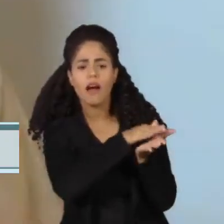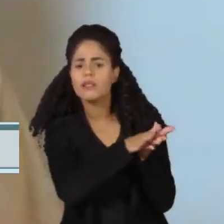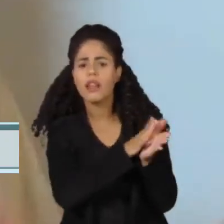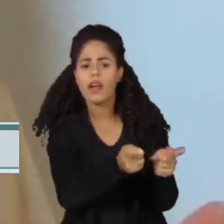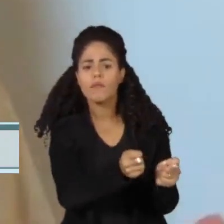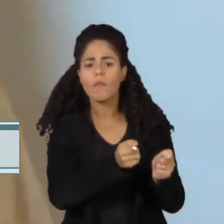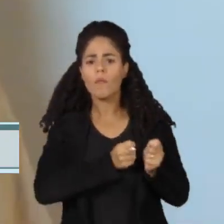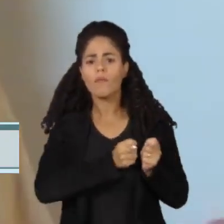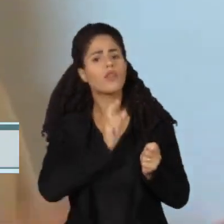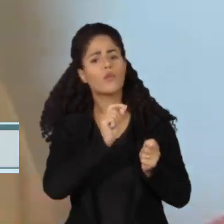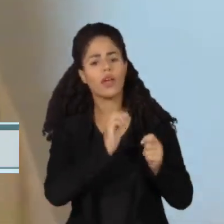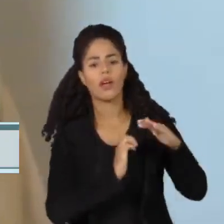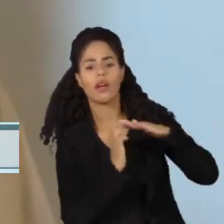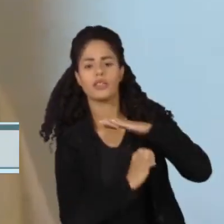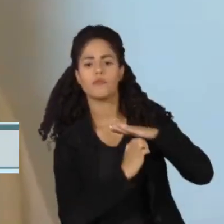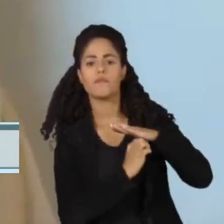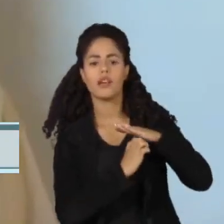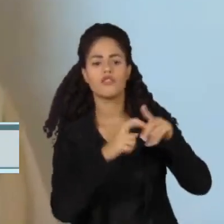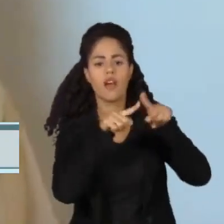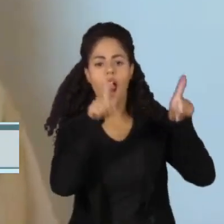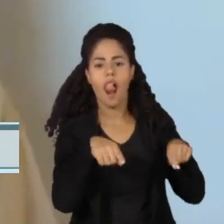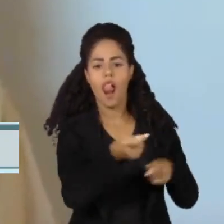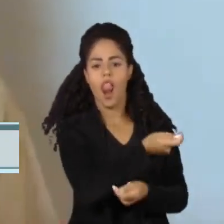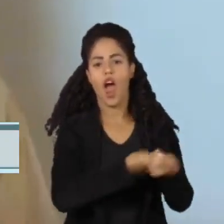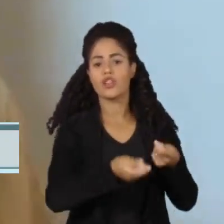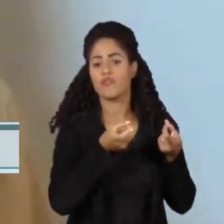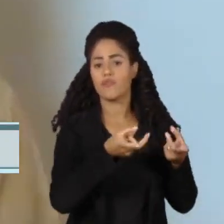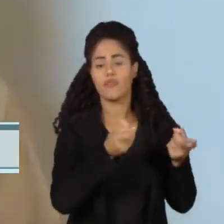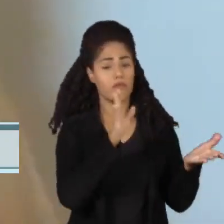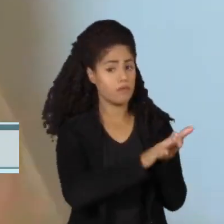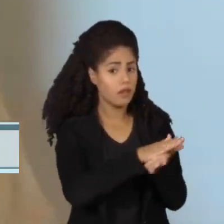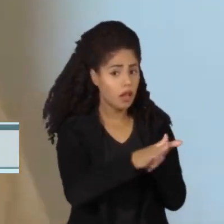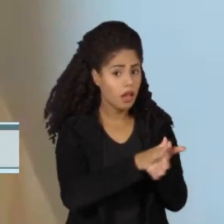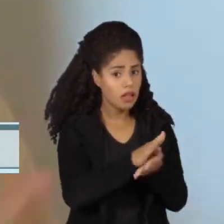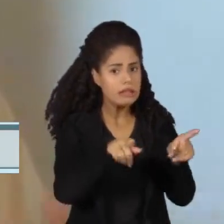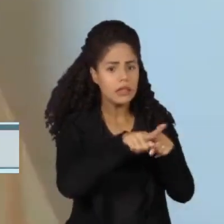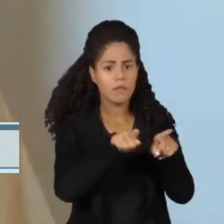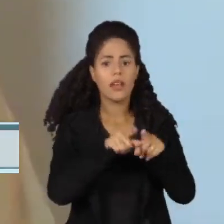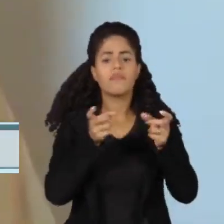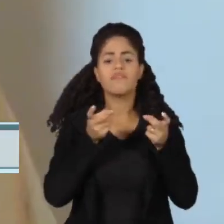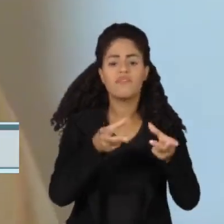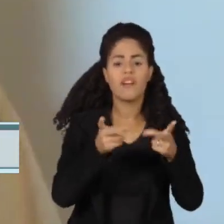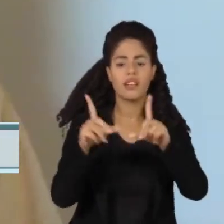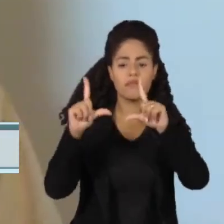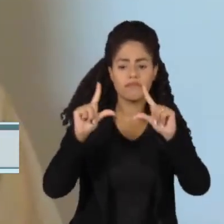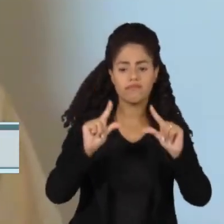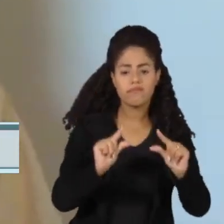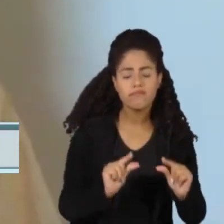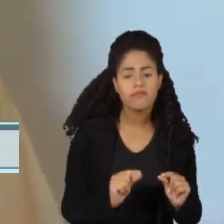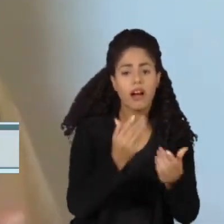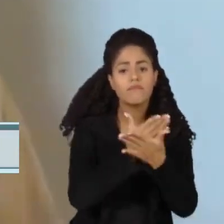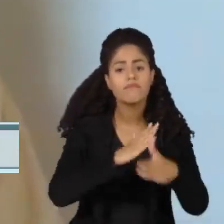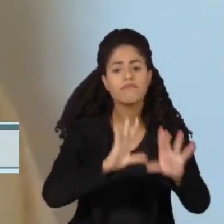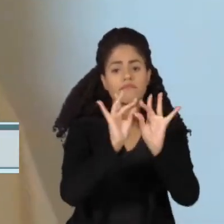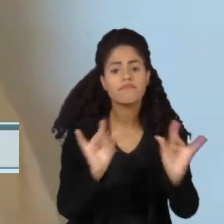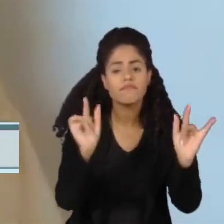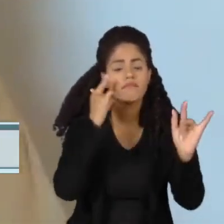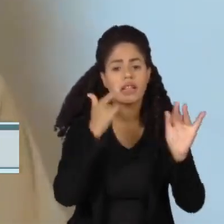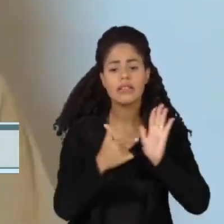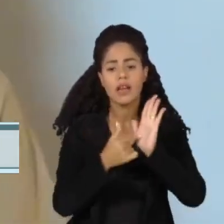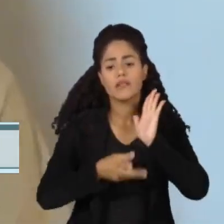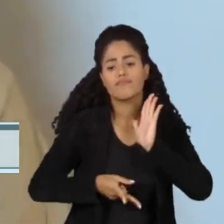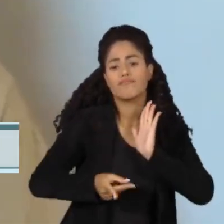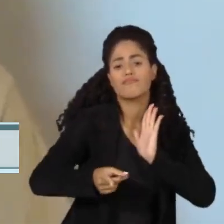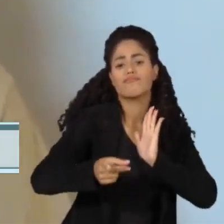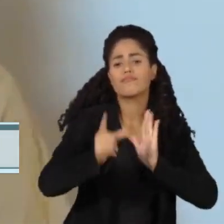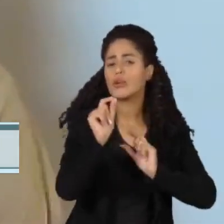as empresas e lojas não vendem. Com essa queda das vendas, eventualmente, se prolongado, pode